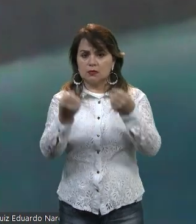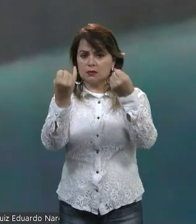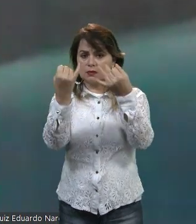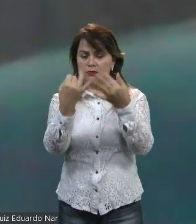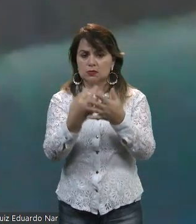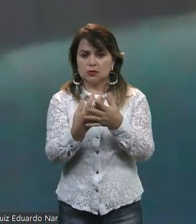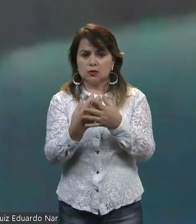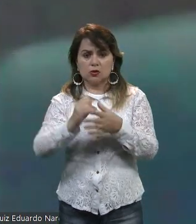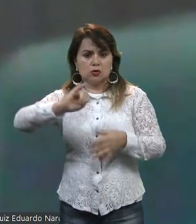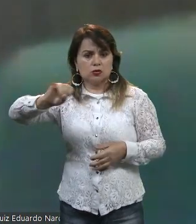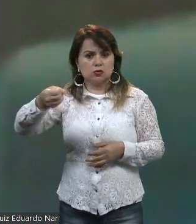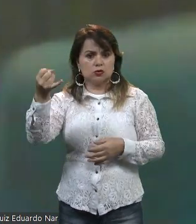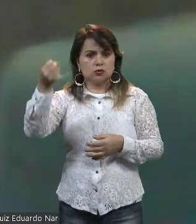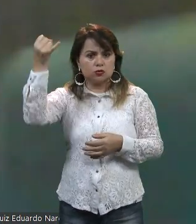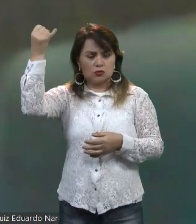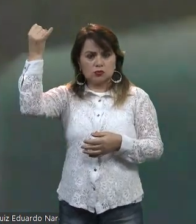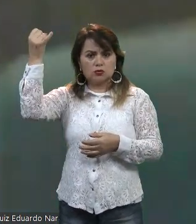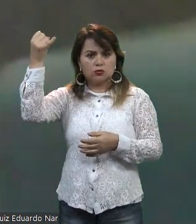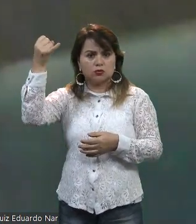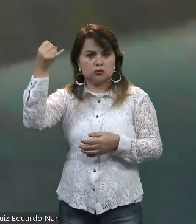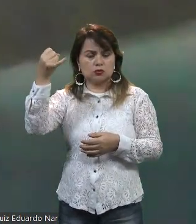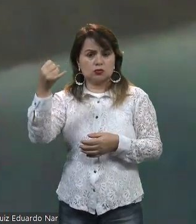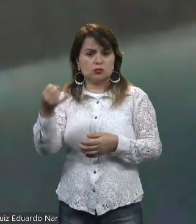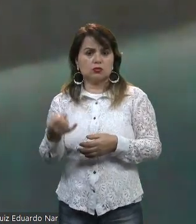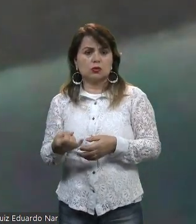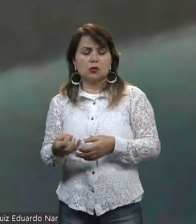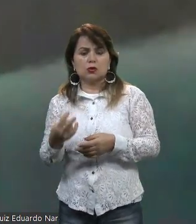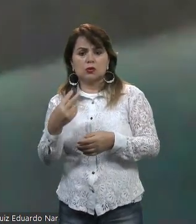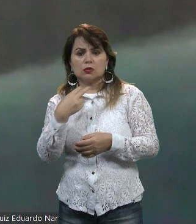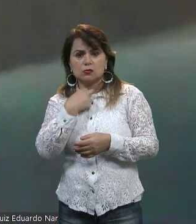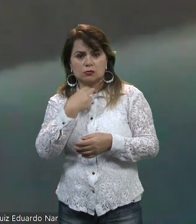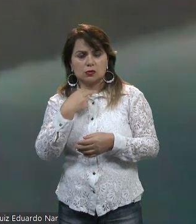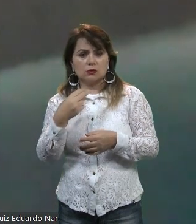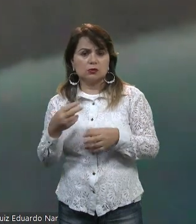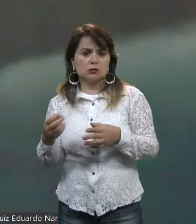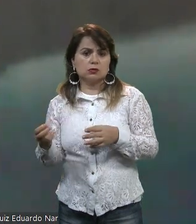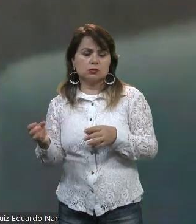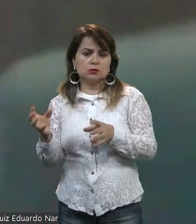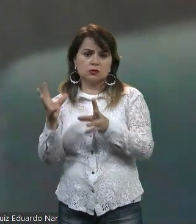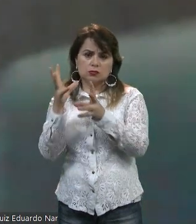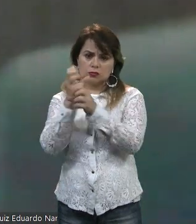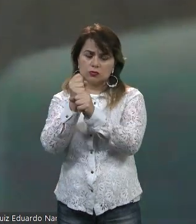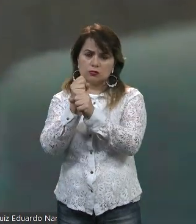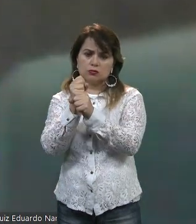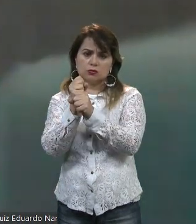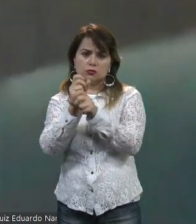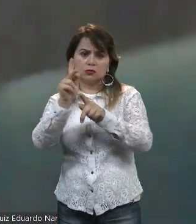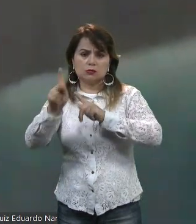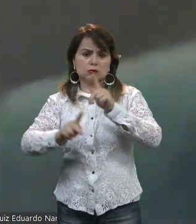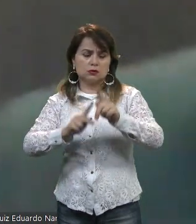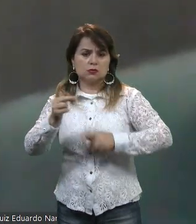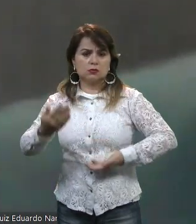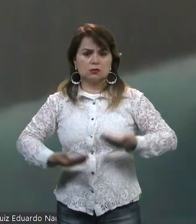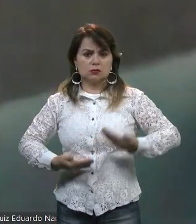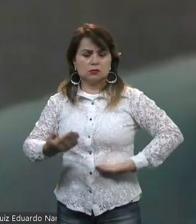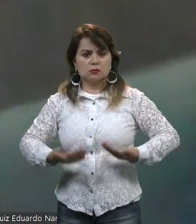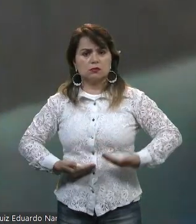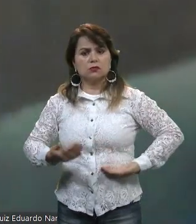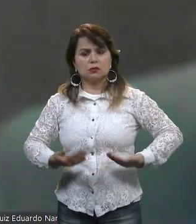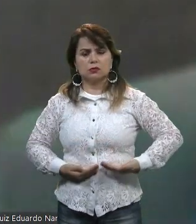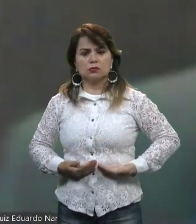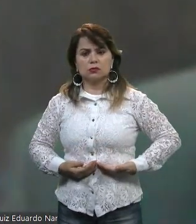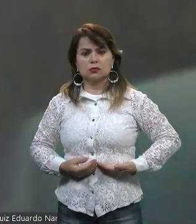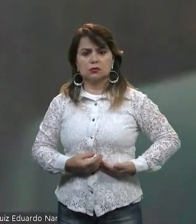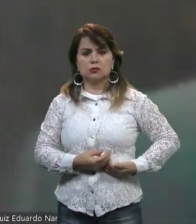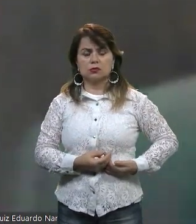monetária, juro, taxas, encargos dos devedores em cadastro de unidades implantes, referente às três parcelas que